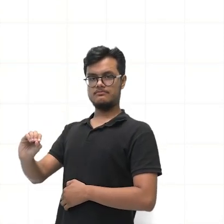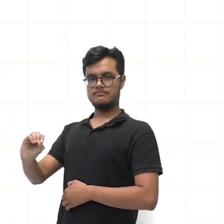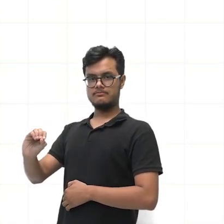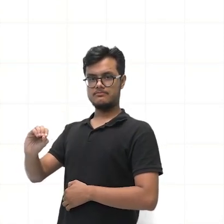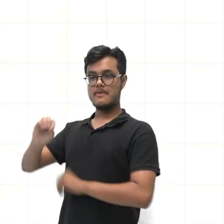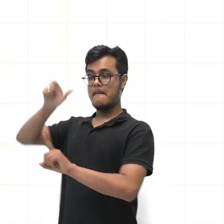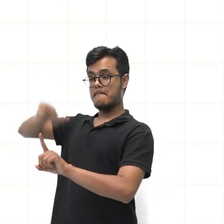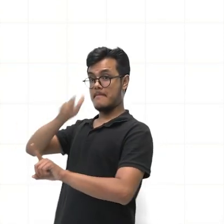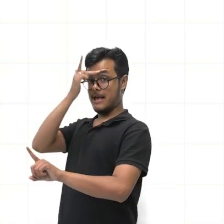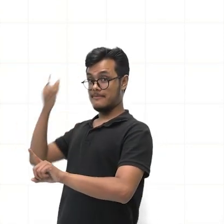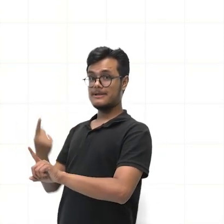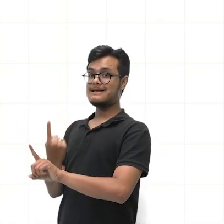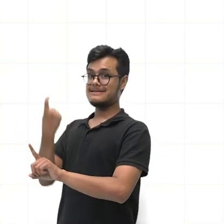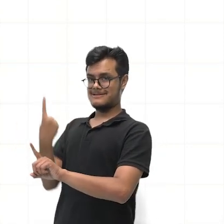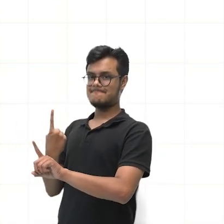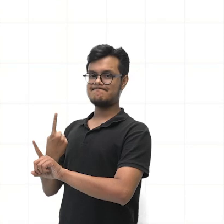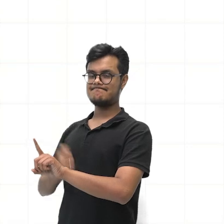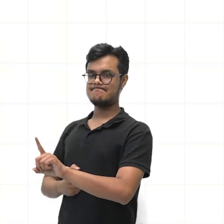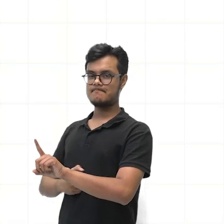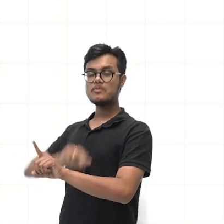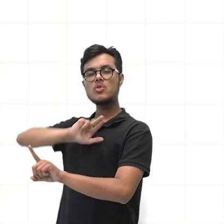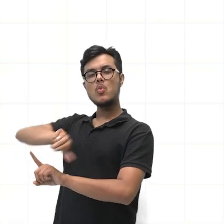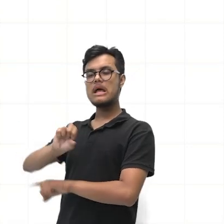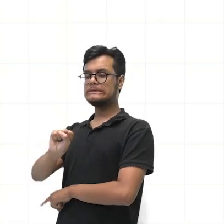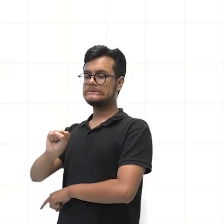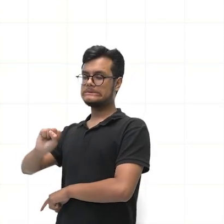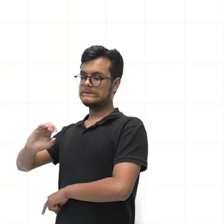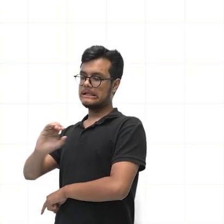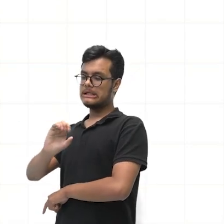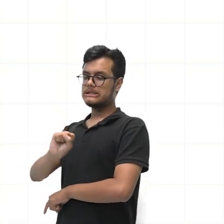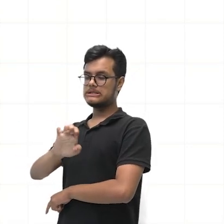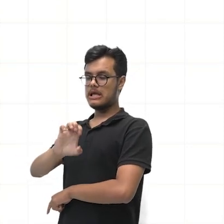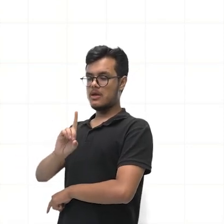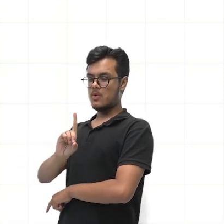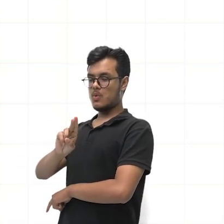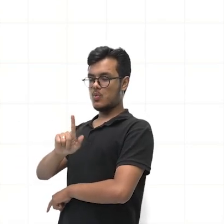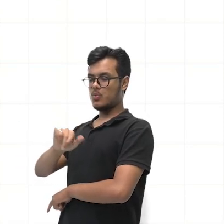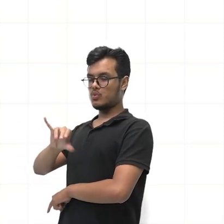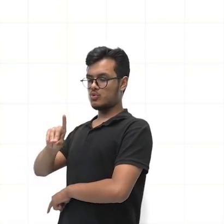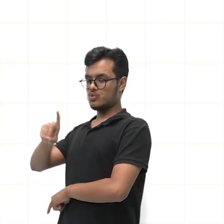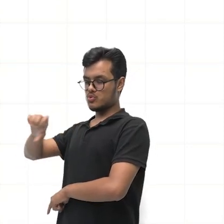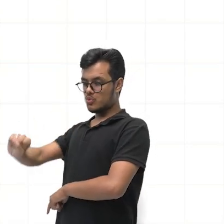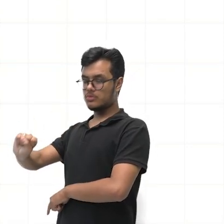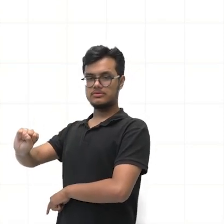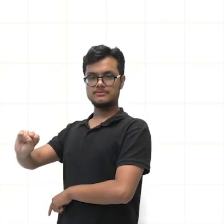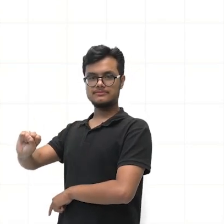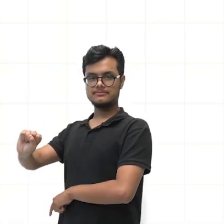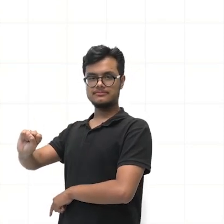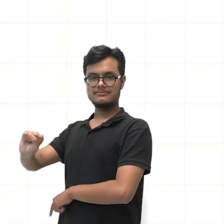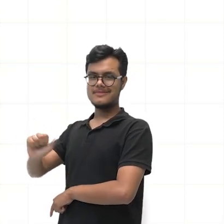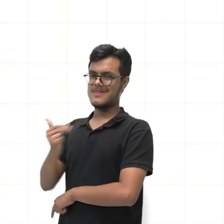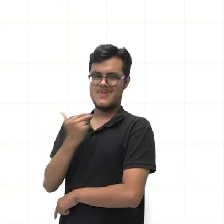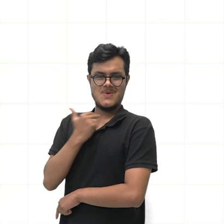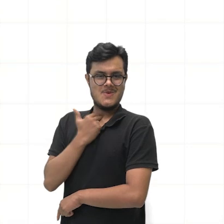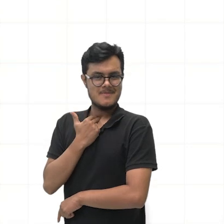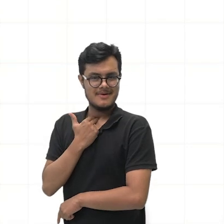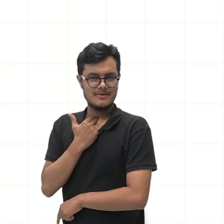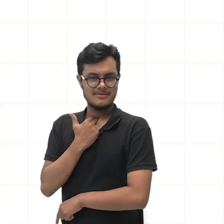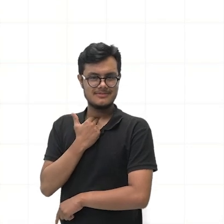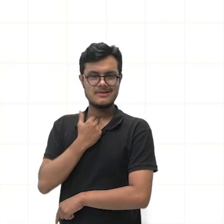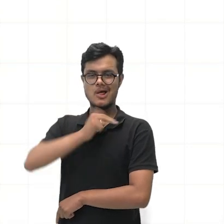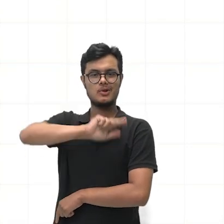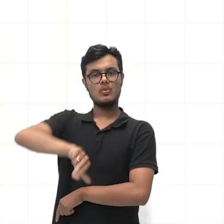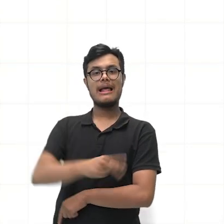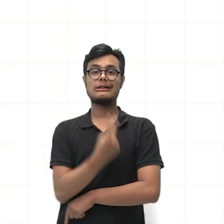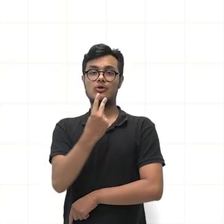0,16 segundo. Então eu não posso acrescentar aqui o plural, colocar um S aqui, porque não tem mais de 2.